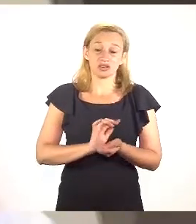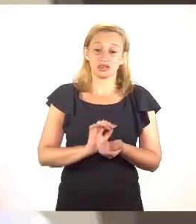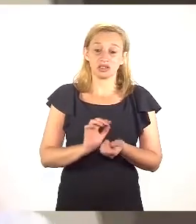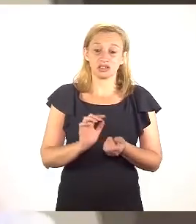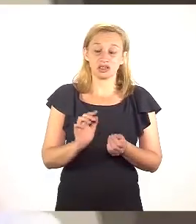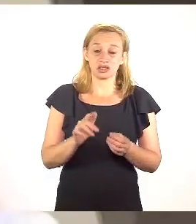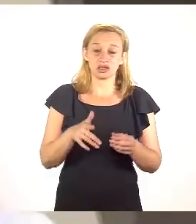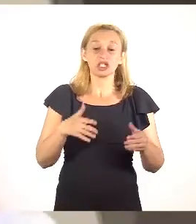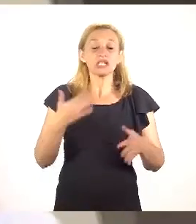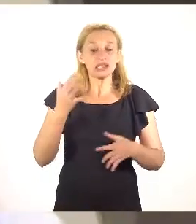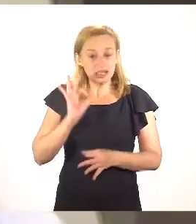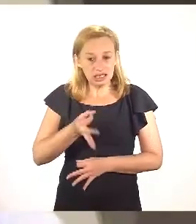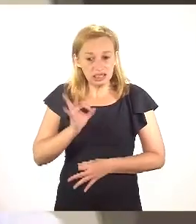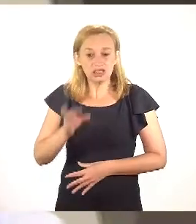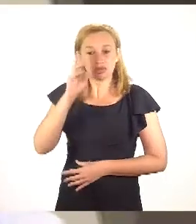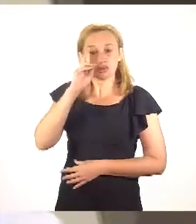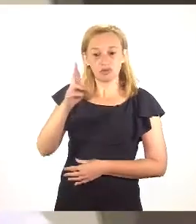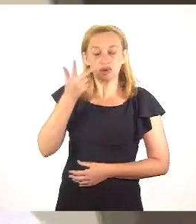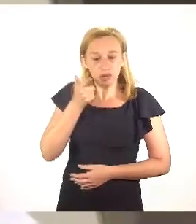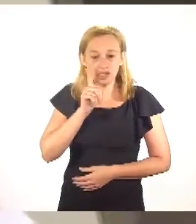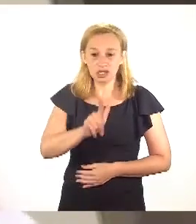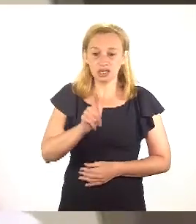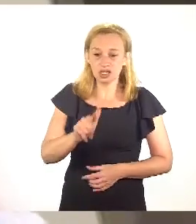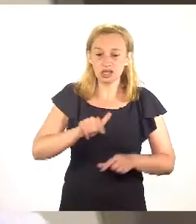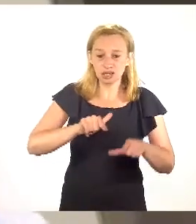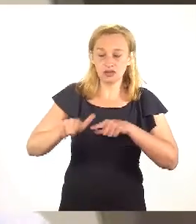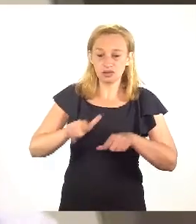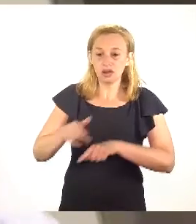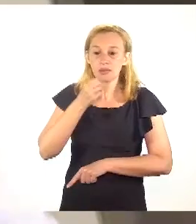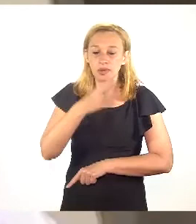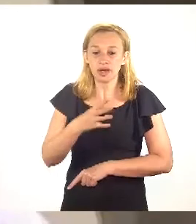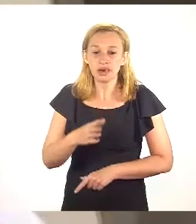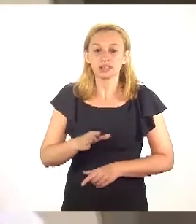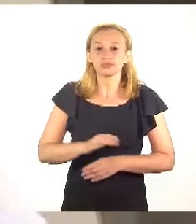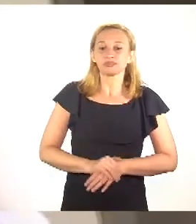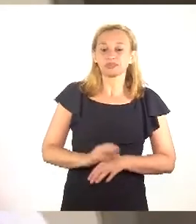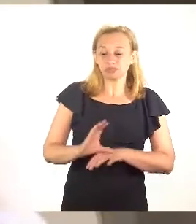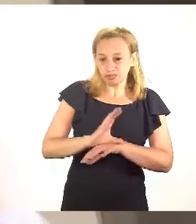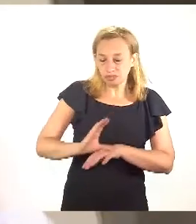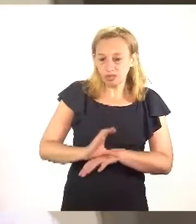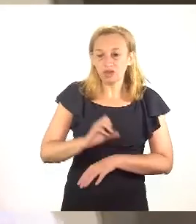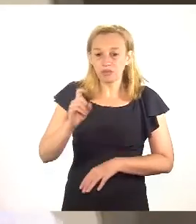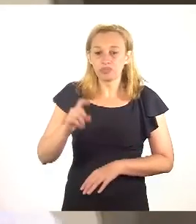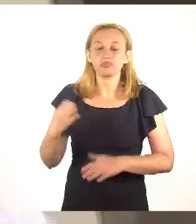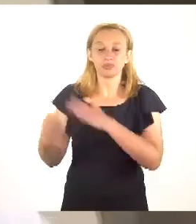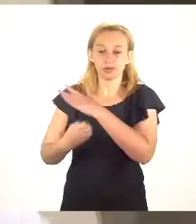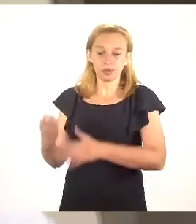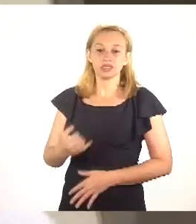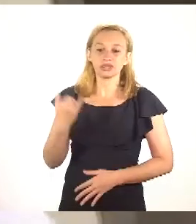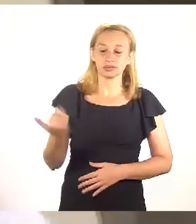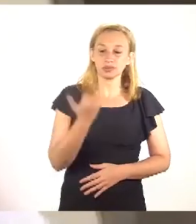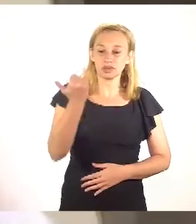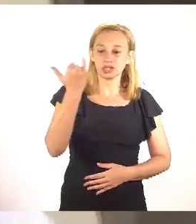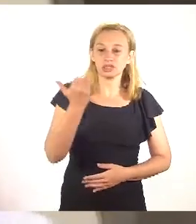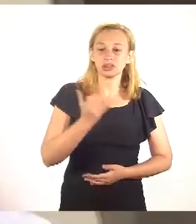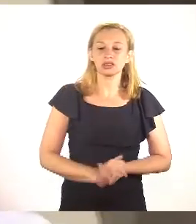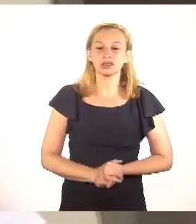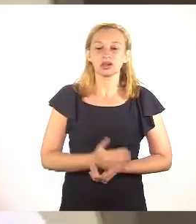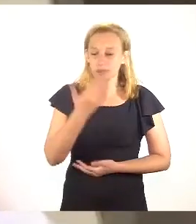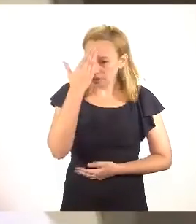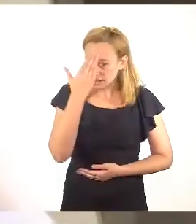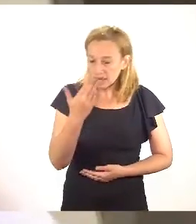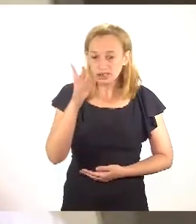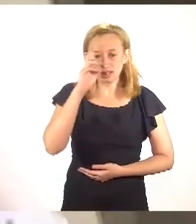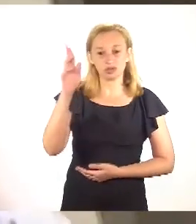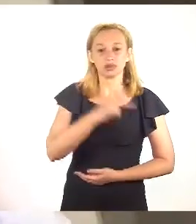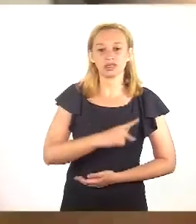vai desempenhar bem esse cargo de conselheiro dessa agência tão importante. Então, fica aqui meu muito obrigado, senhor